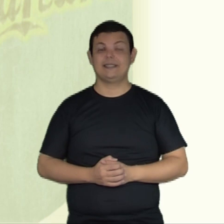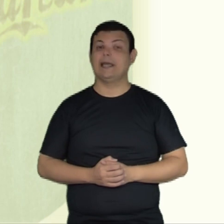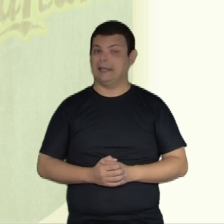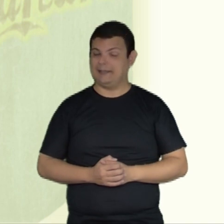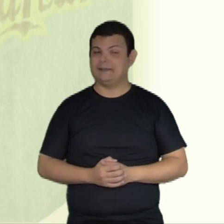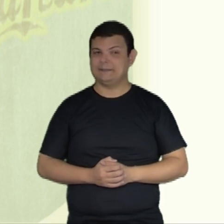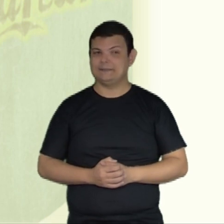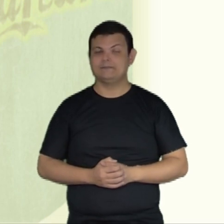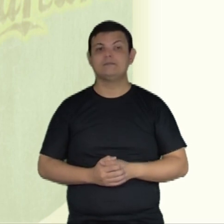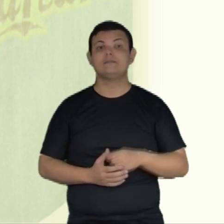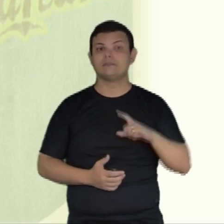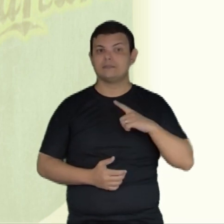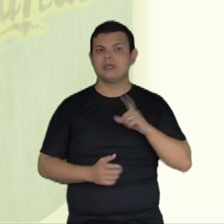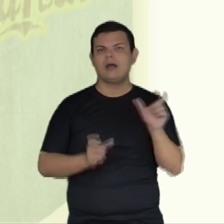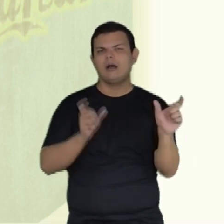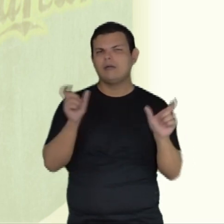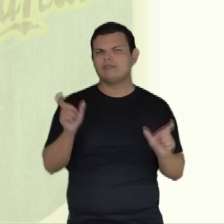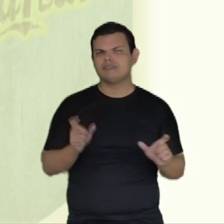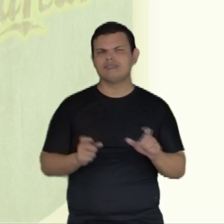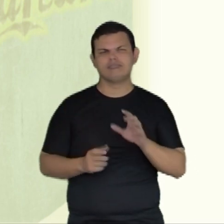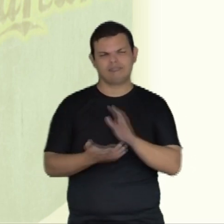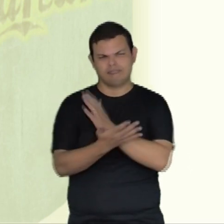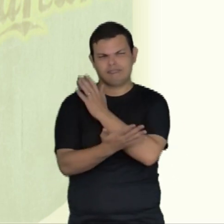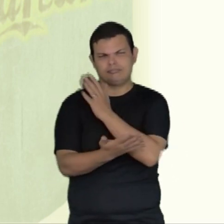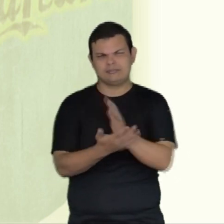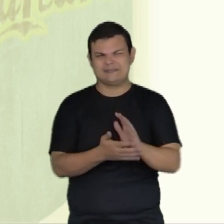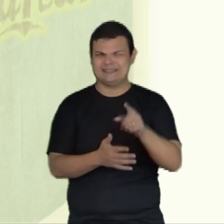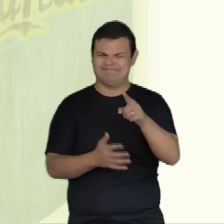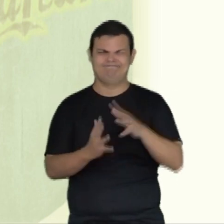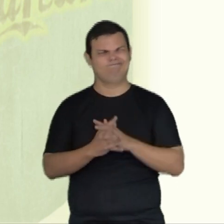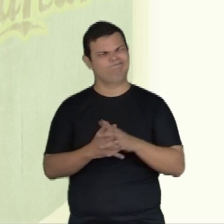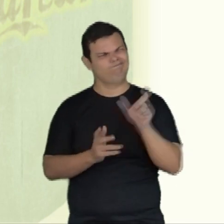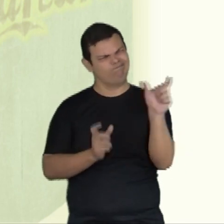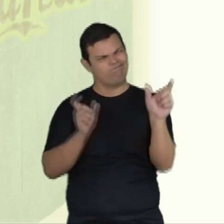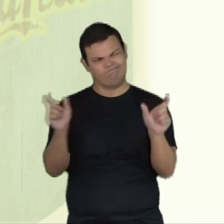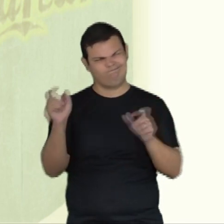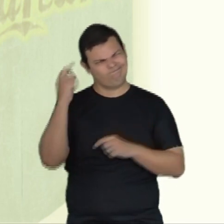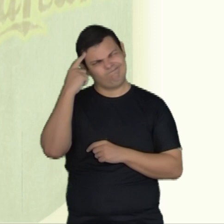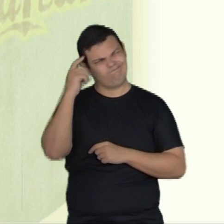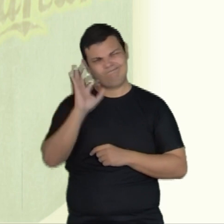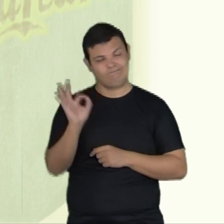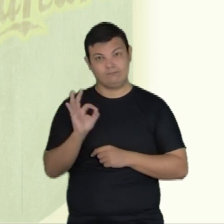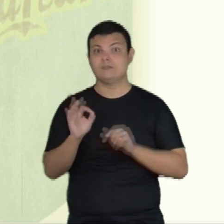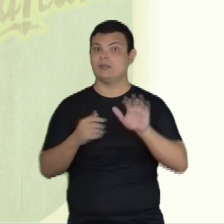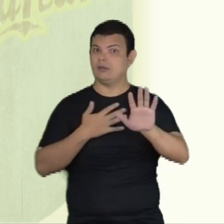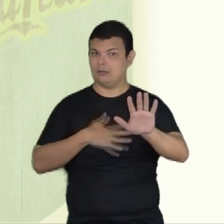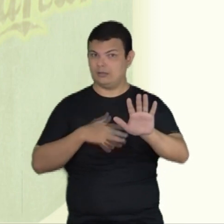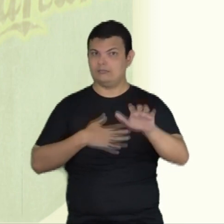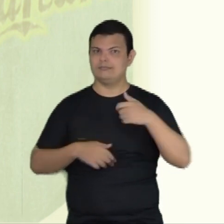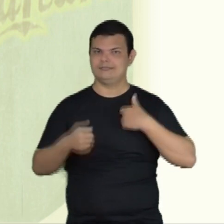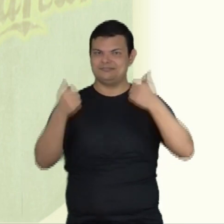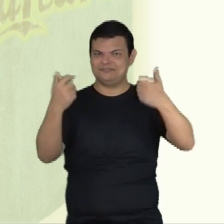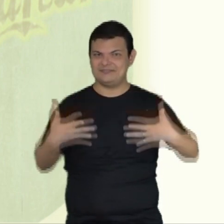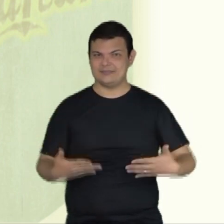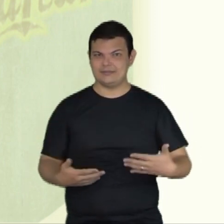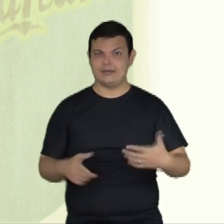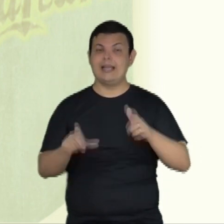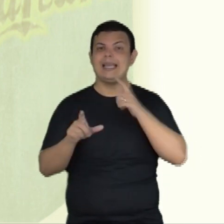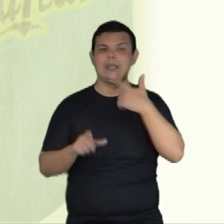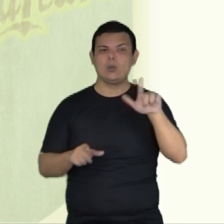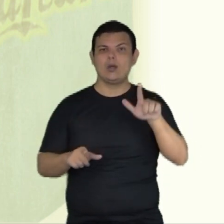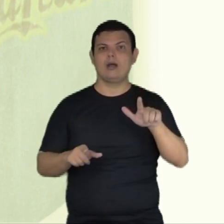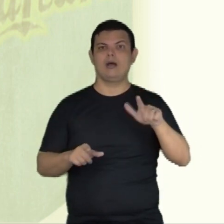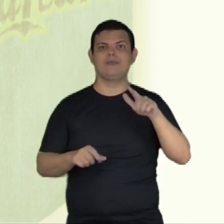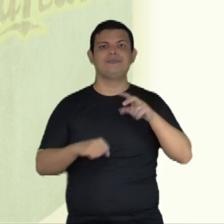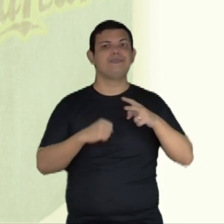Galerinha, alguns termos provavelmente devem ter confundido vocês, mas não se preocupem, vamos conhecê-los aqui. Linguagem verbal